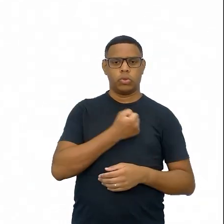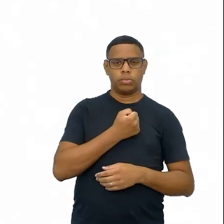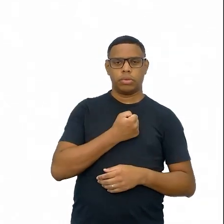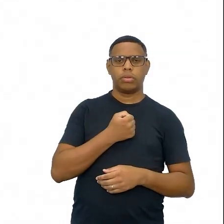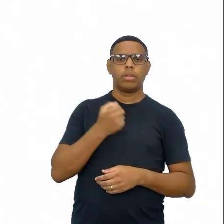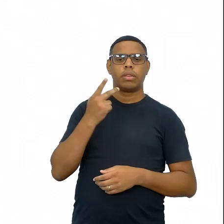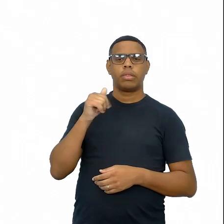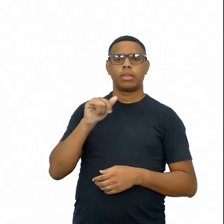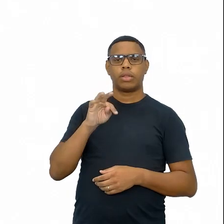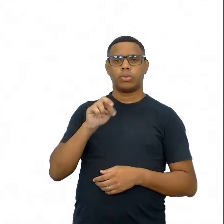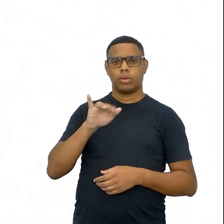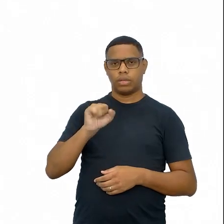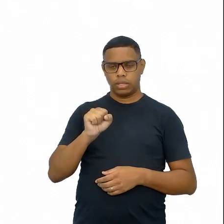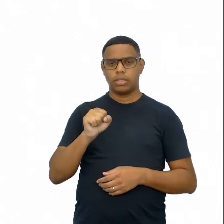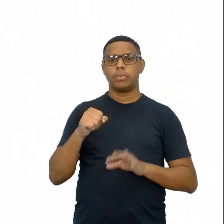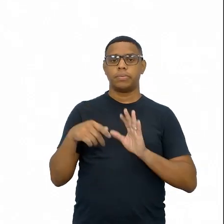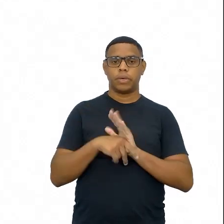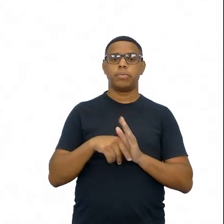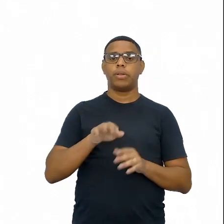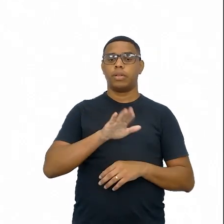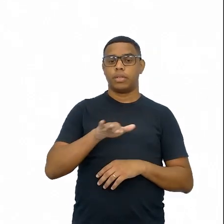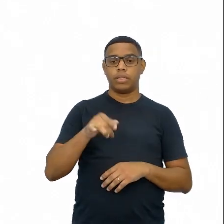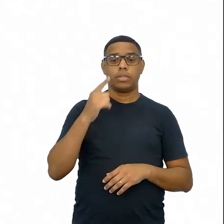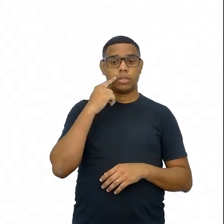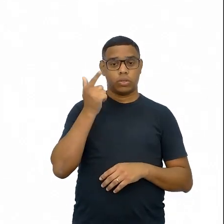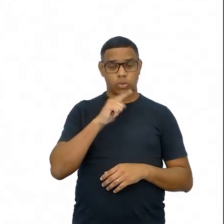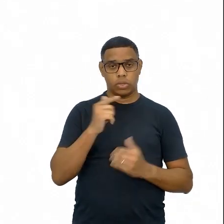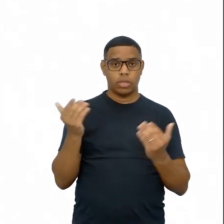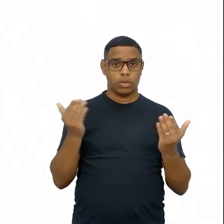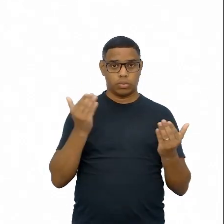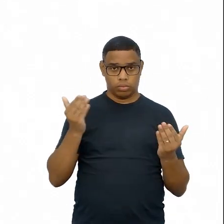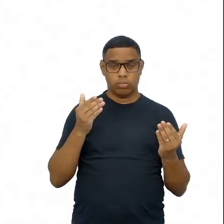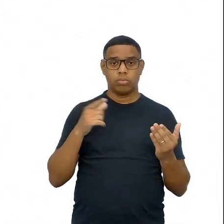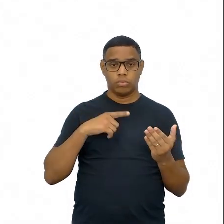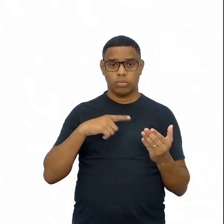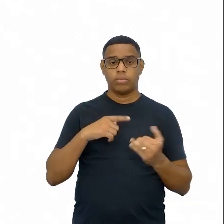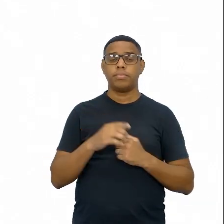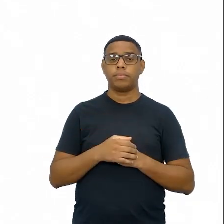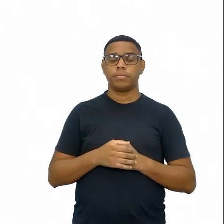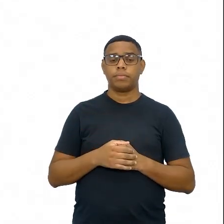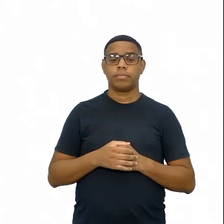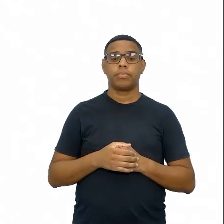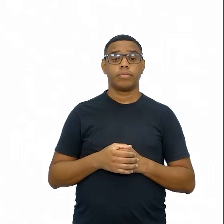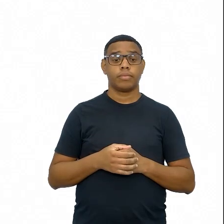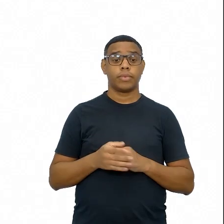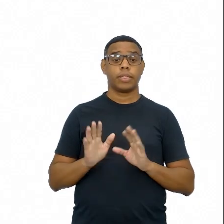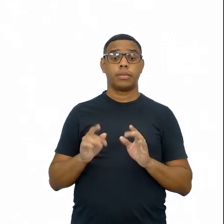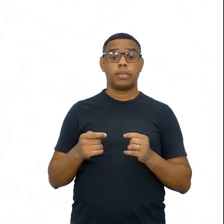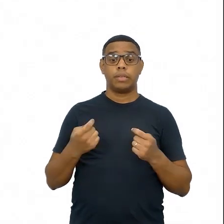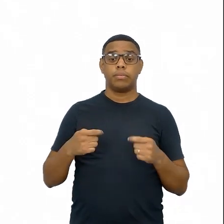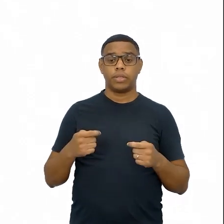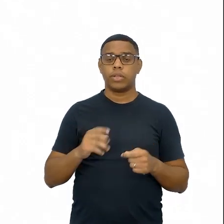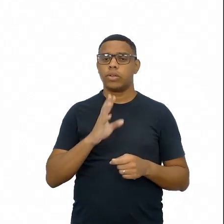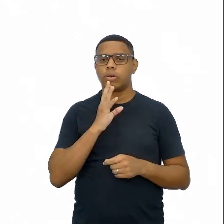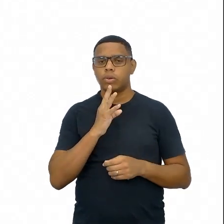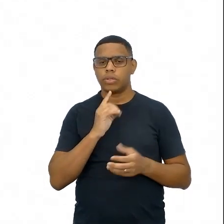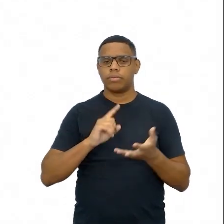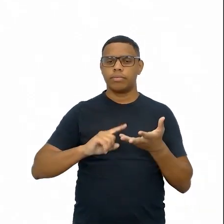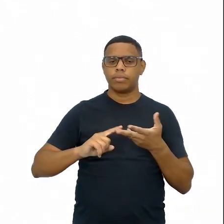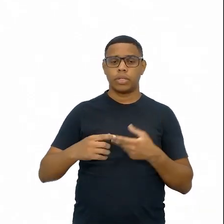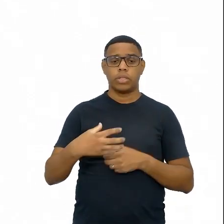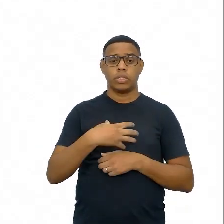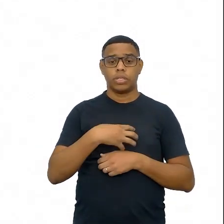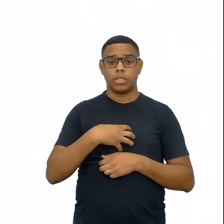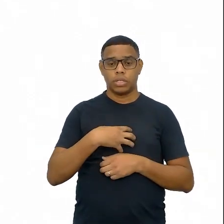naturais e para que as crianças possam fazer essa operação cognitiva, precisam conhecer as características